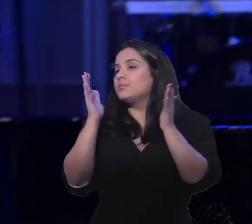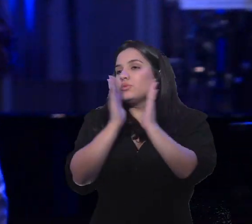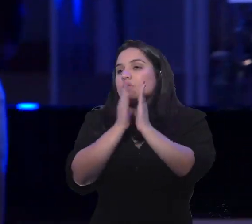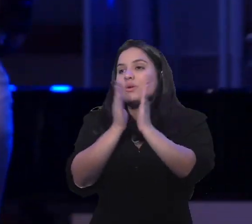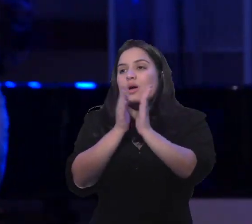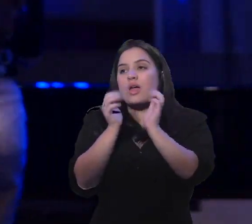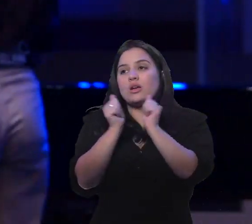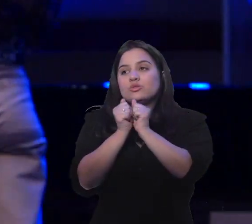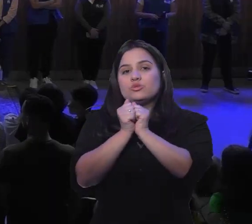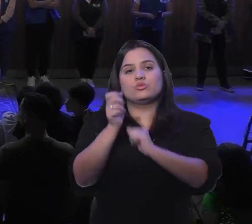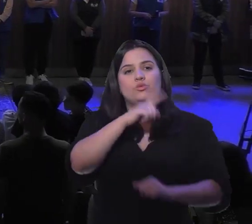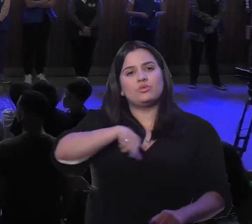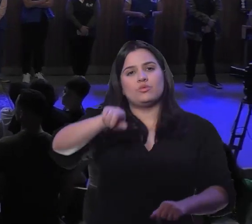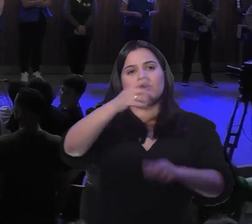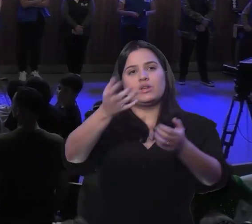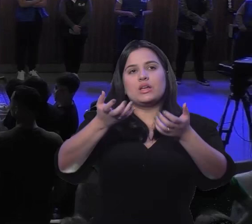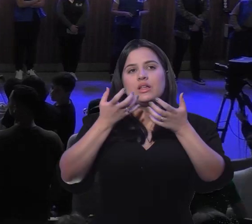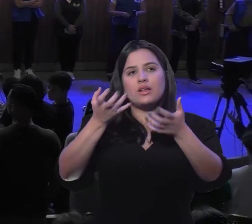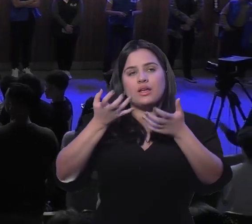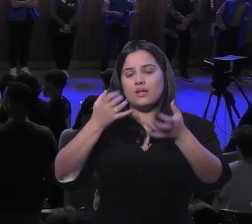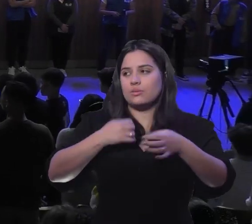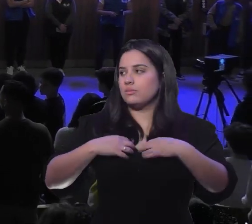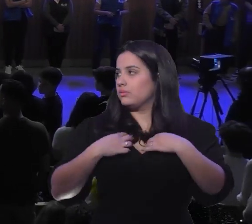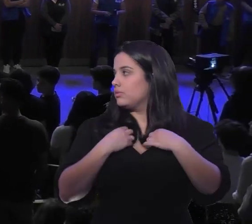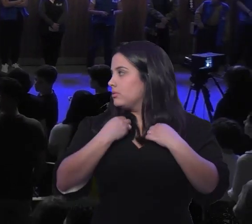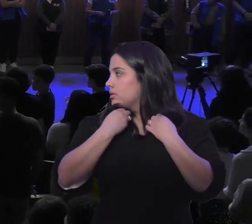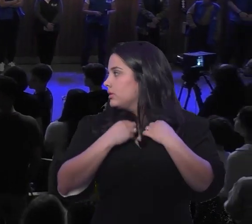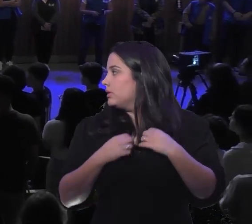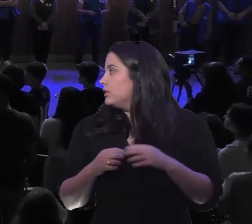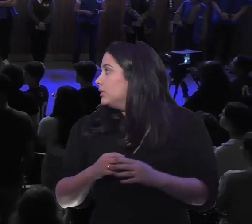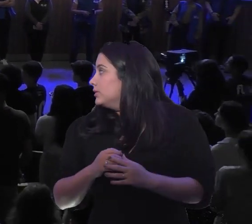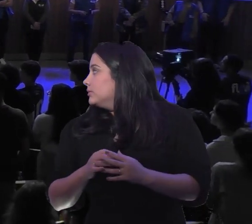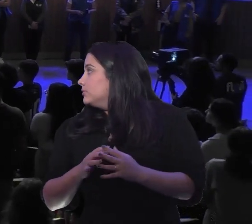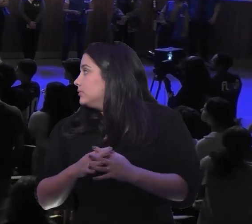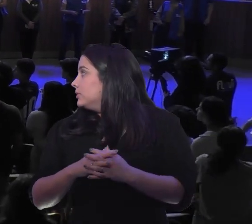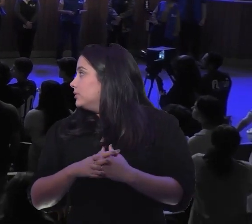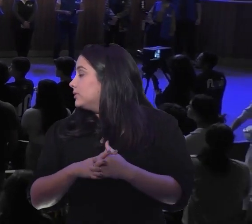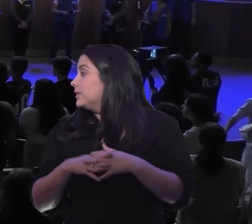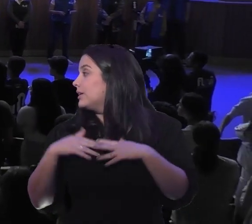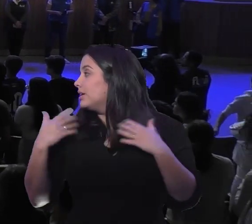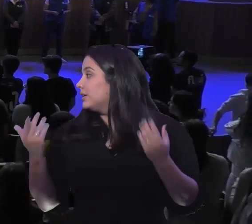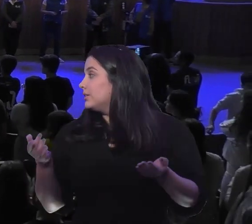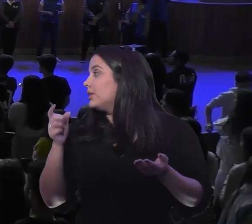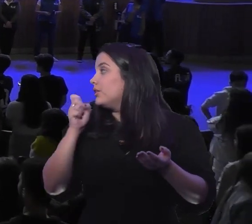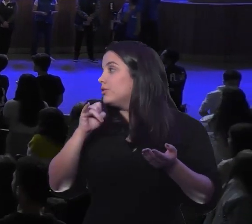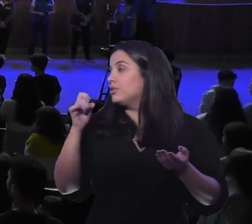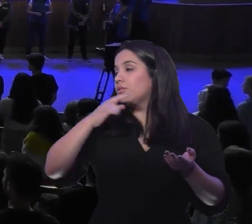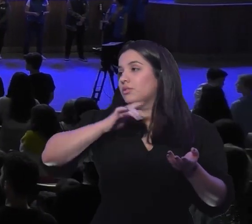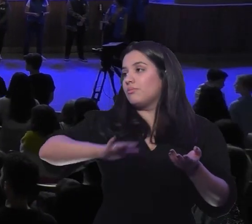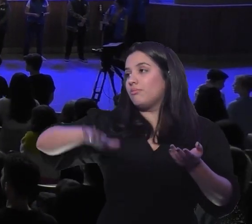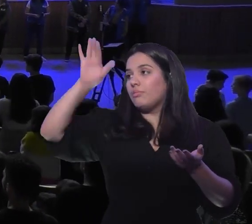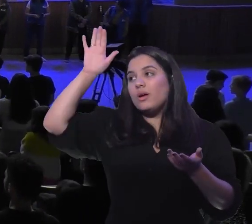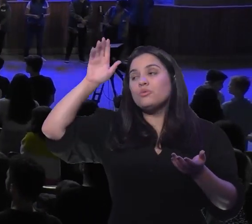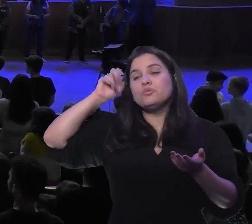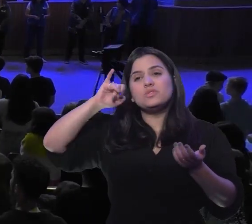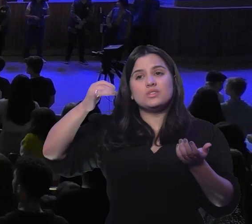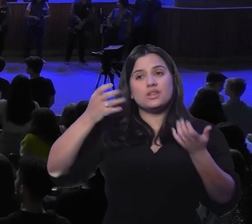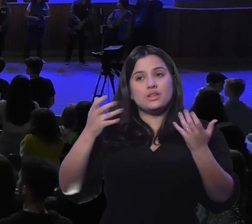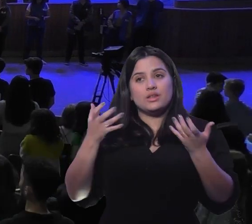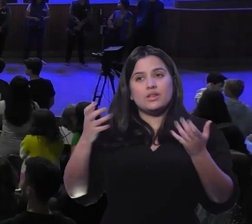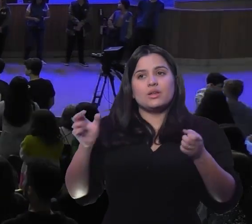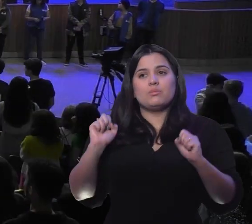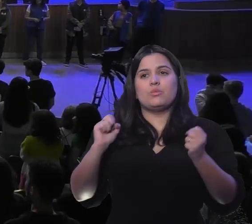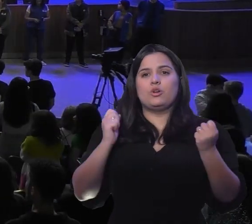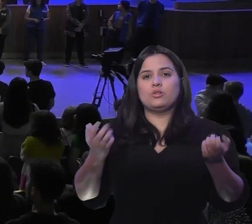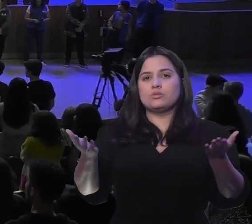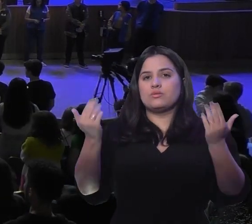você. Então, deixa eu dar uma corrida aqui. Se você levantou a tua mão, se você quer aceitar Jesus, vem aqui na frente